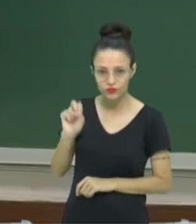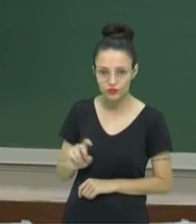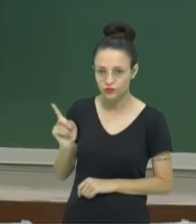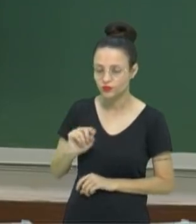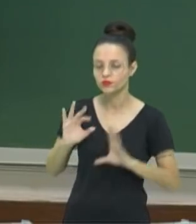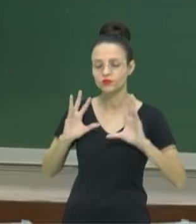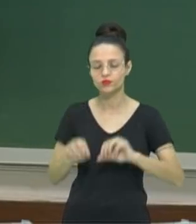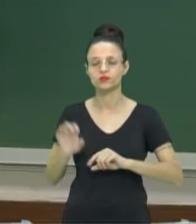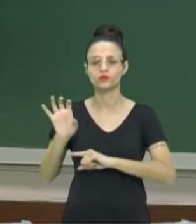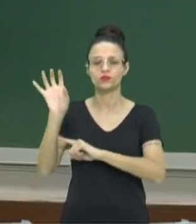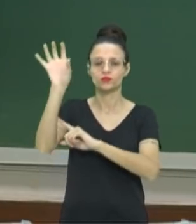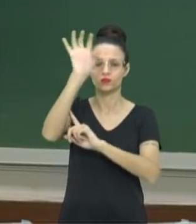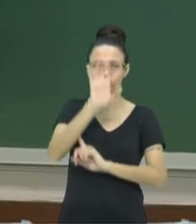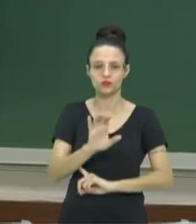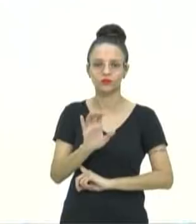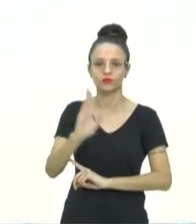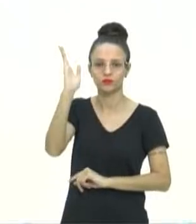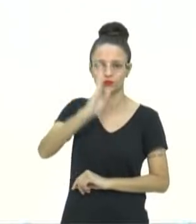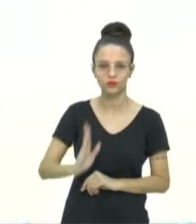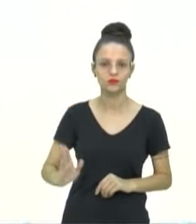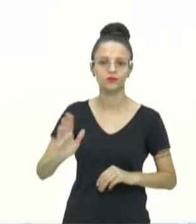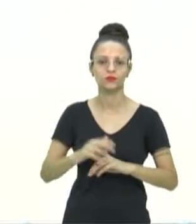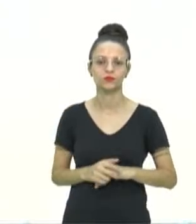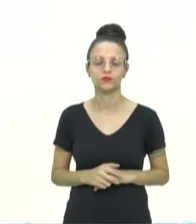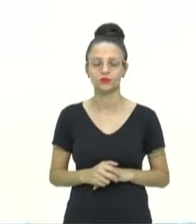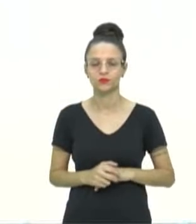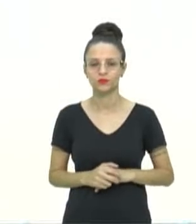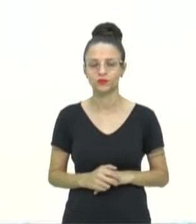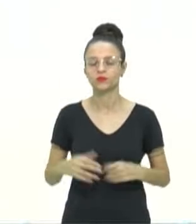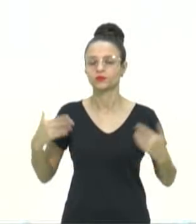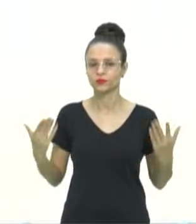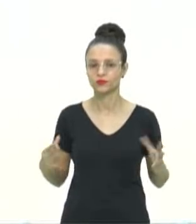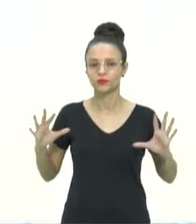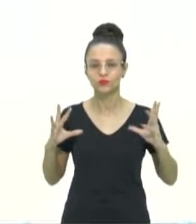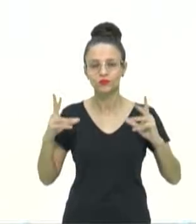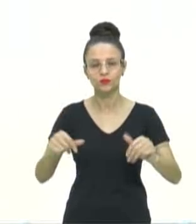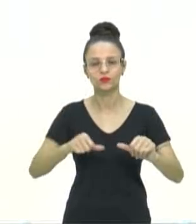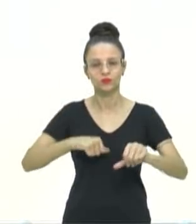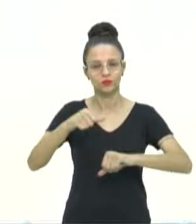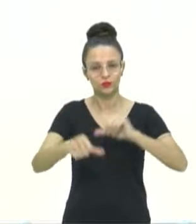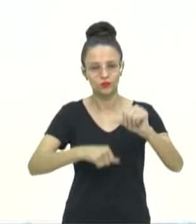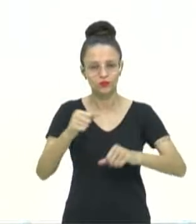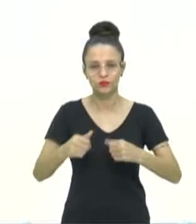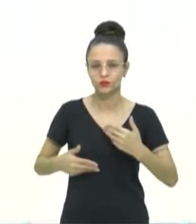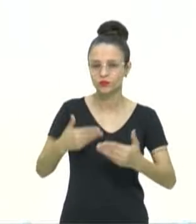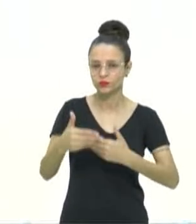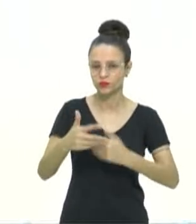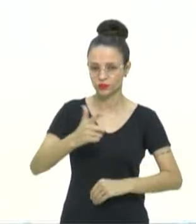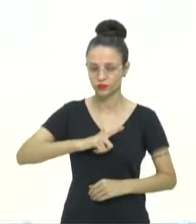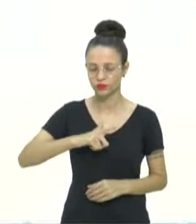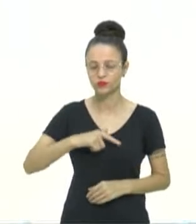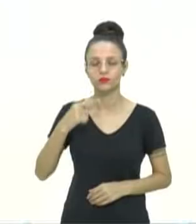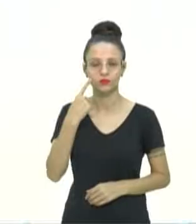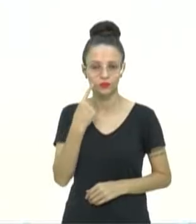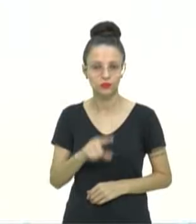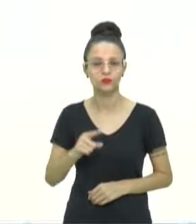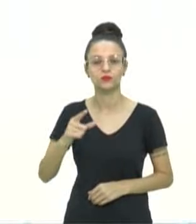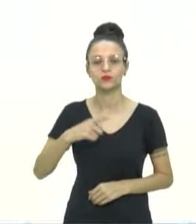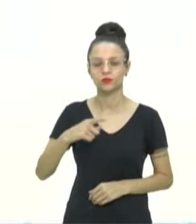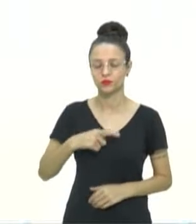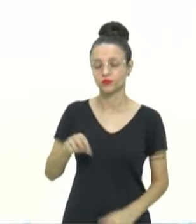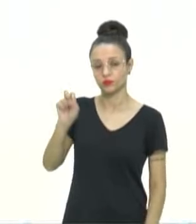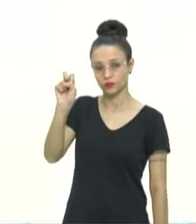tá? Mesmo assim, com toda essa mudança, com todo esse processo que a gente viu ali, nós vamos ter a